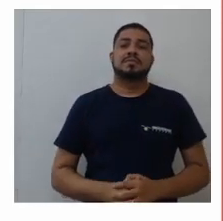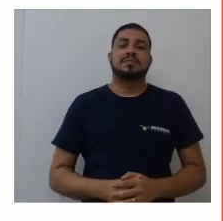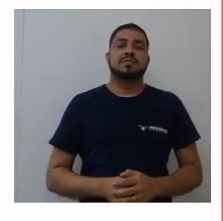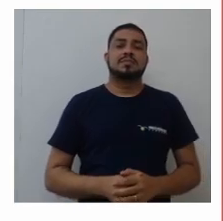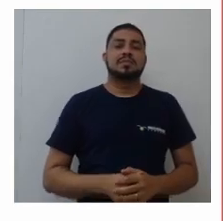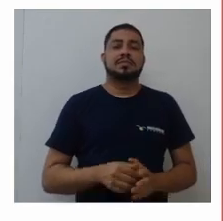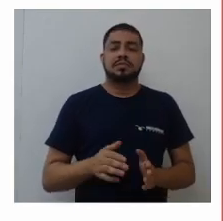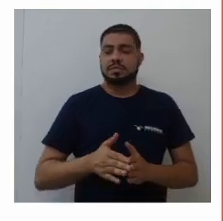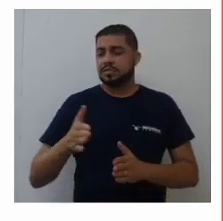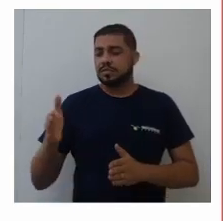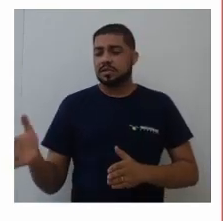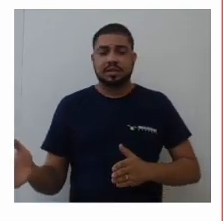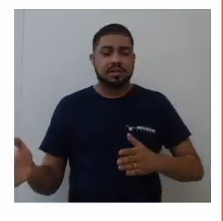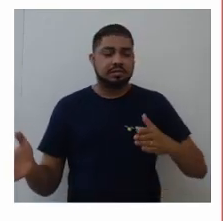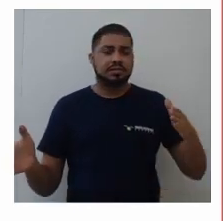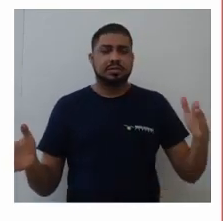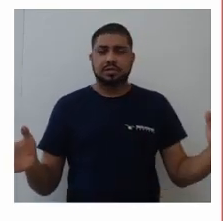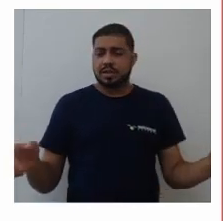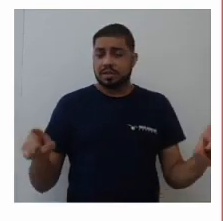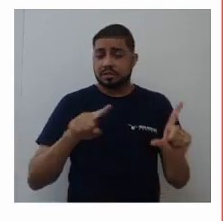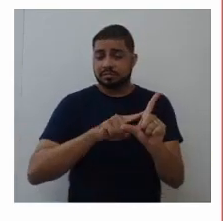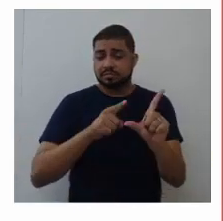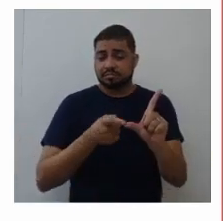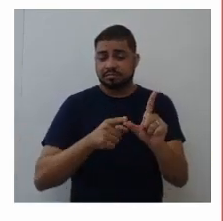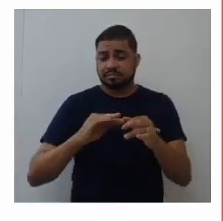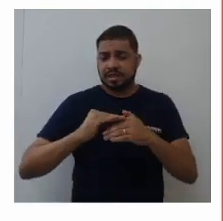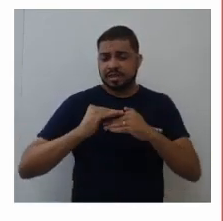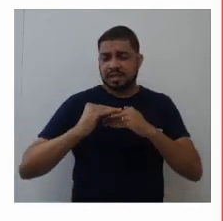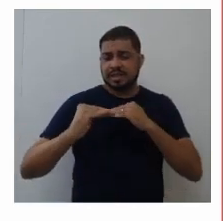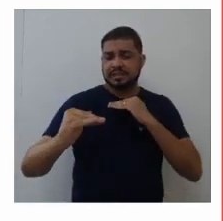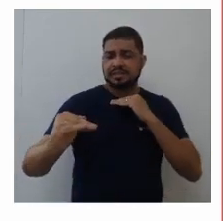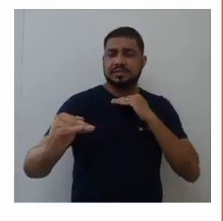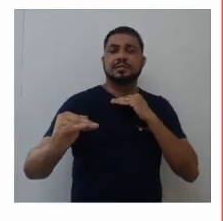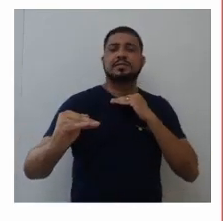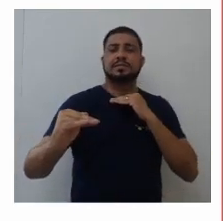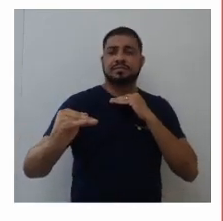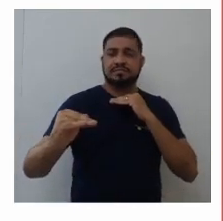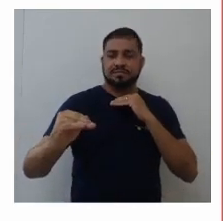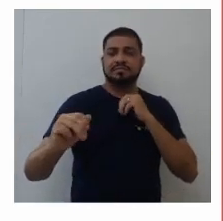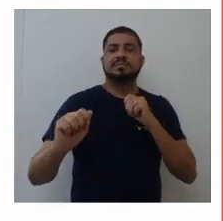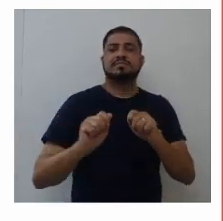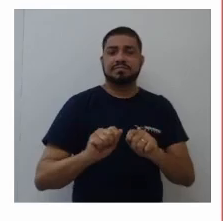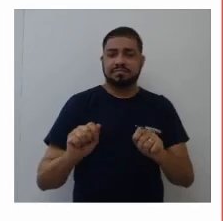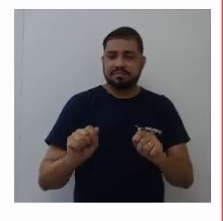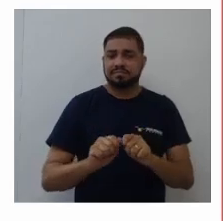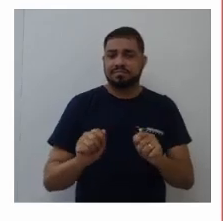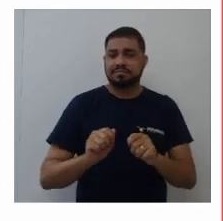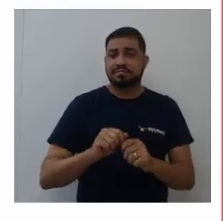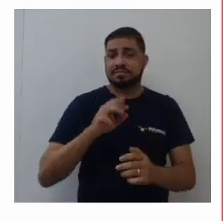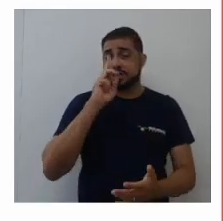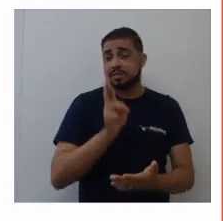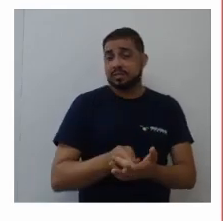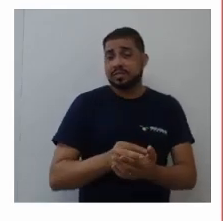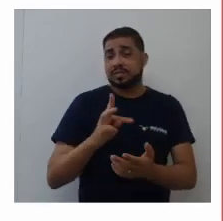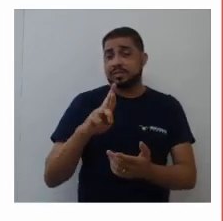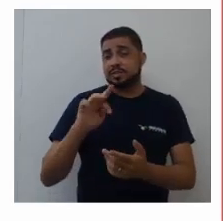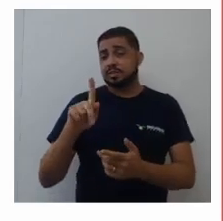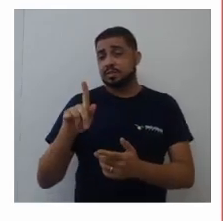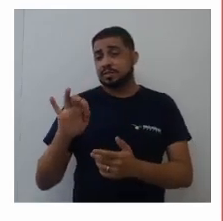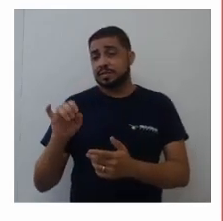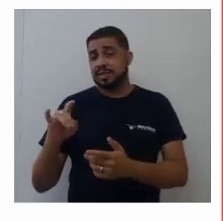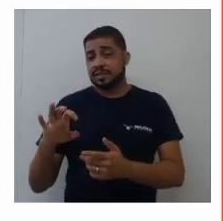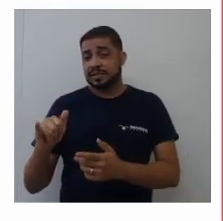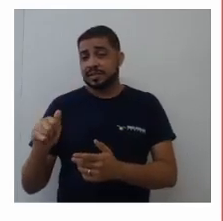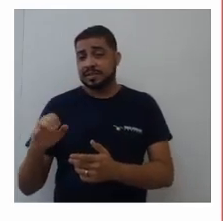os lados que o ângulo reto formarão. Razões